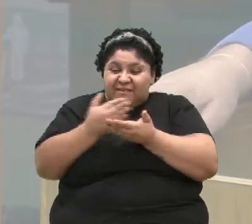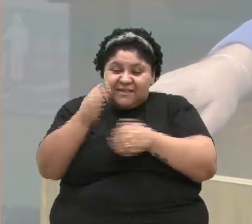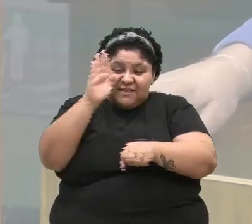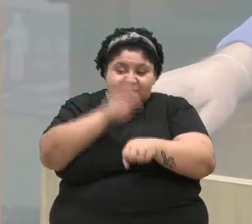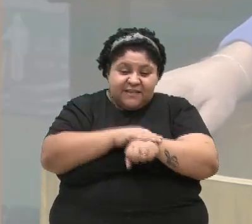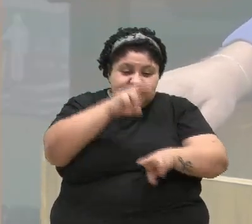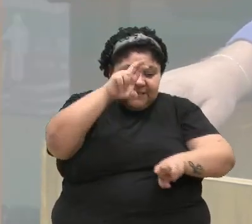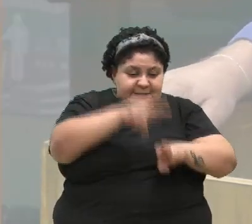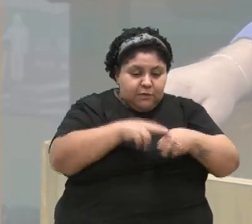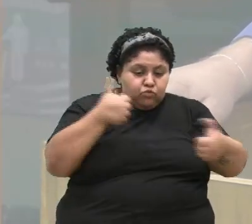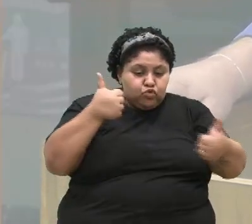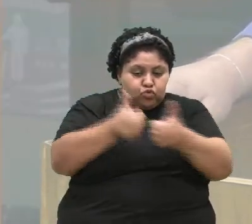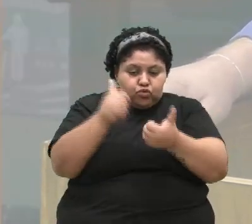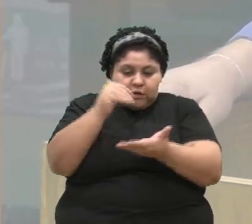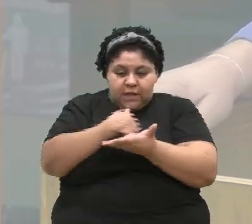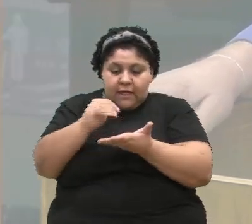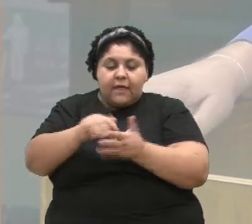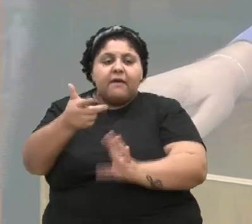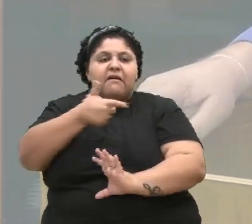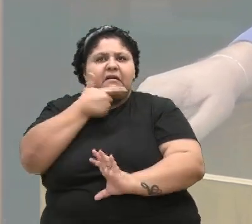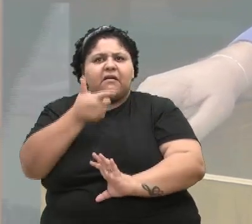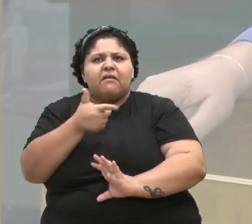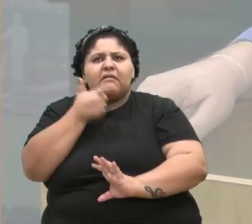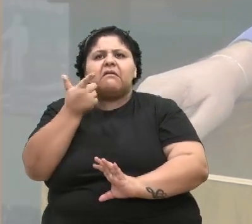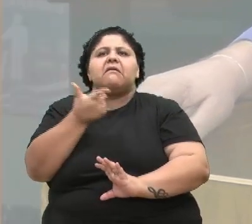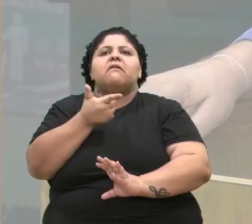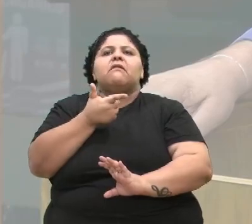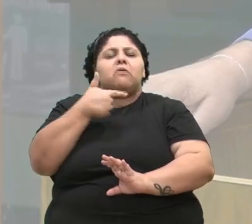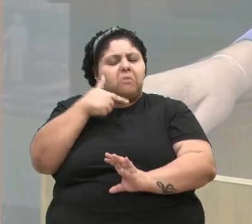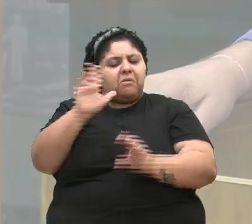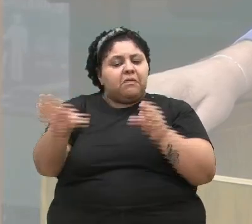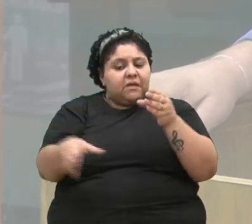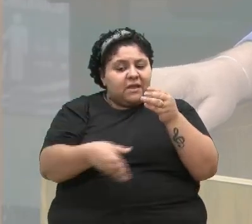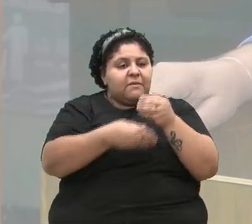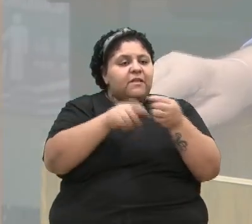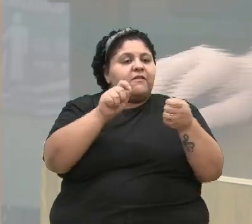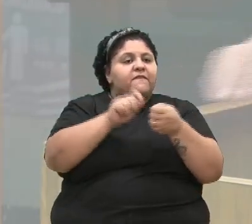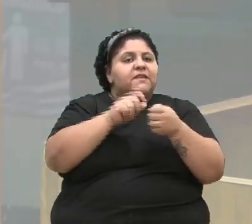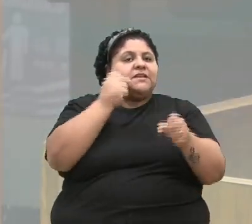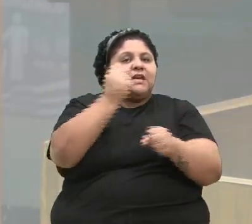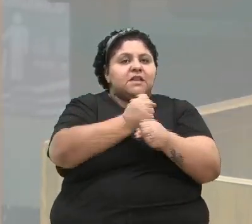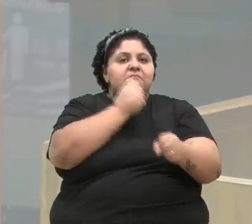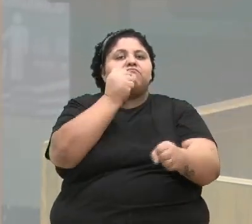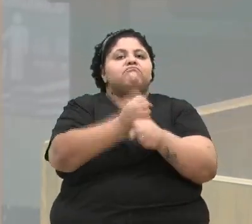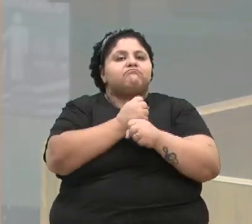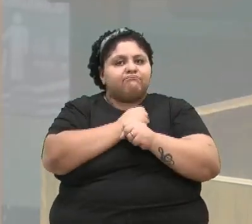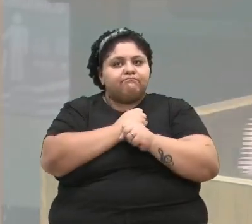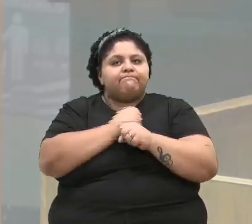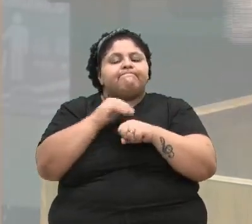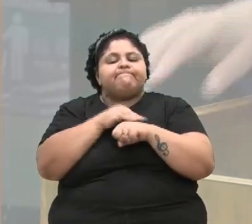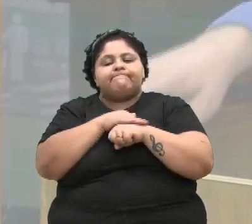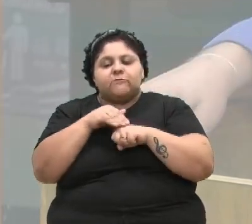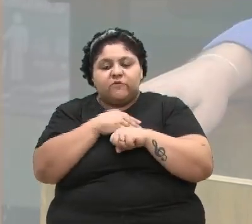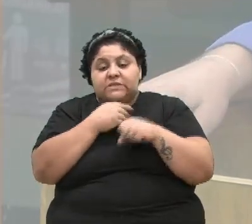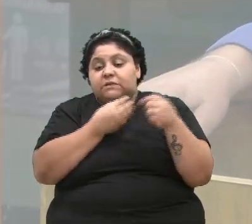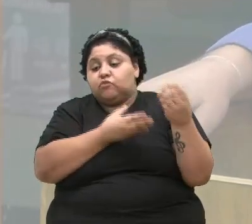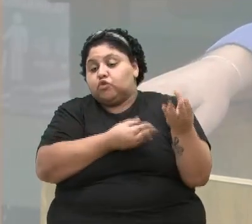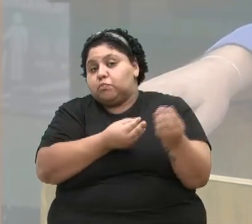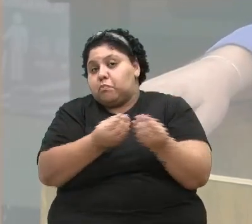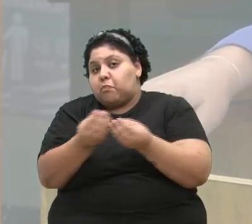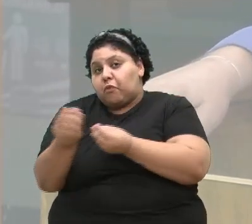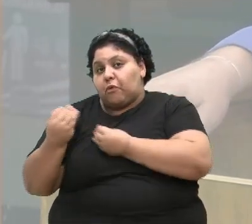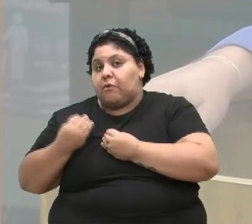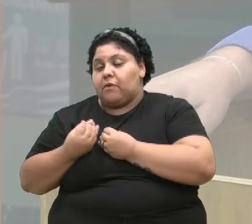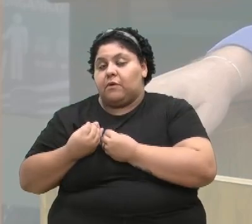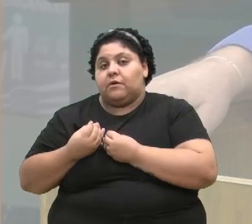a secretária. Ela disse que se viesse a emenda, ela ia fazer a reforma. Depois disso, conversamos com ela várias vezes e